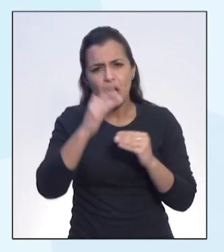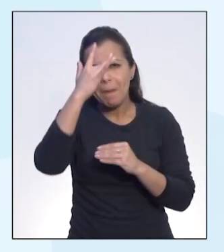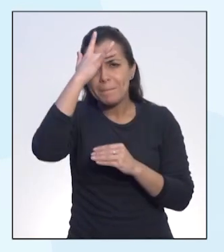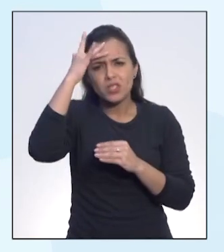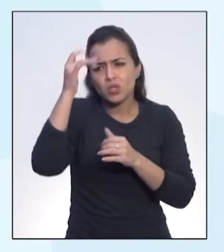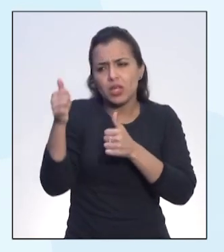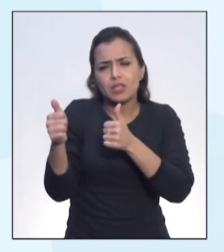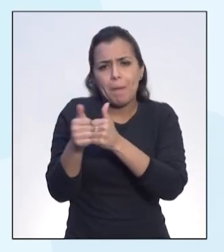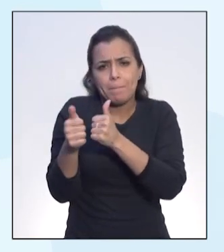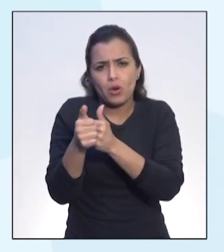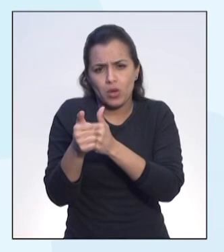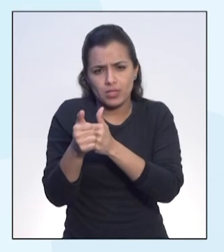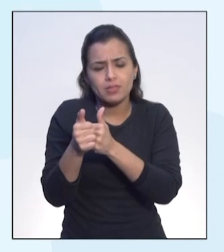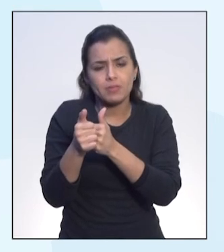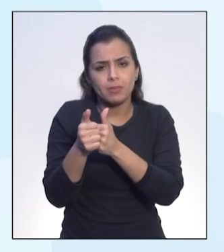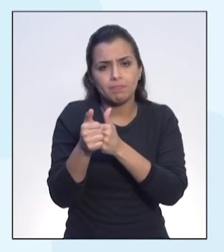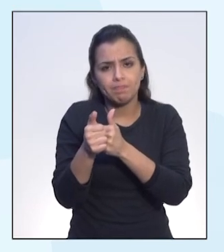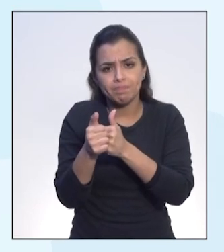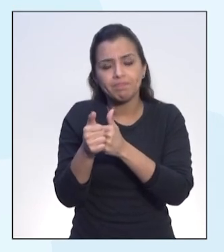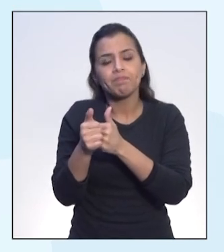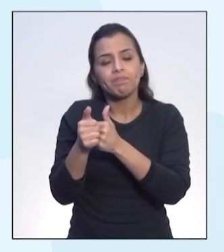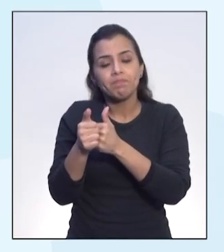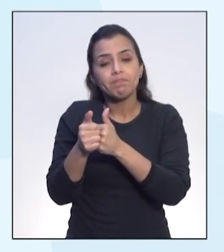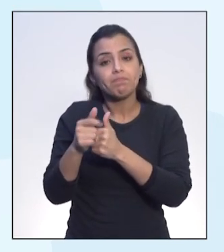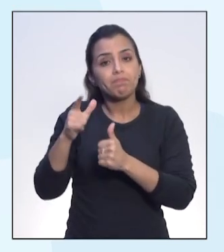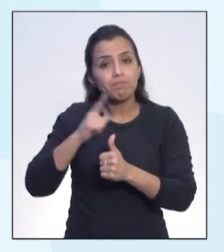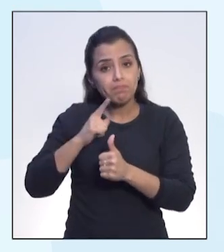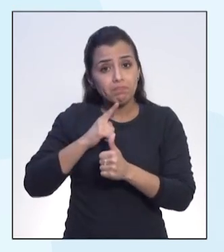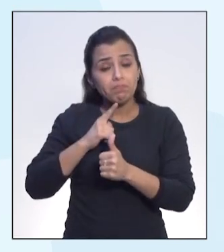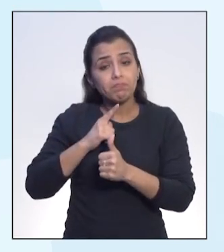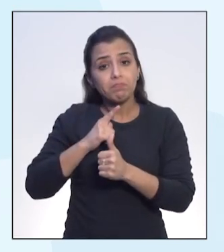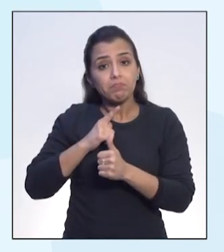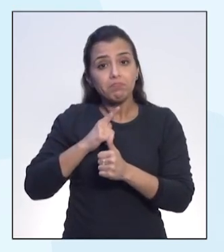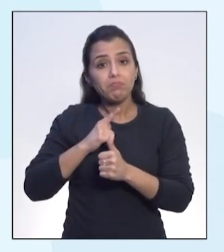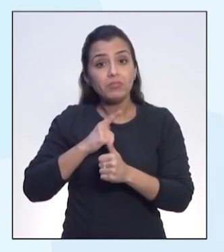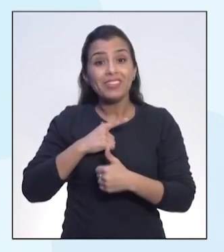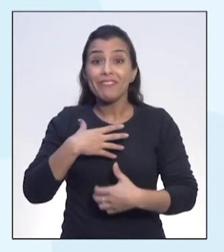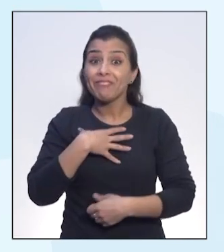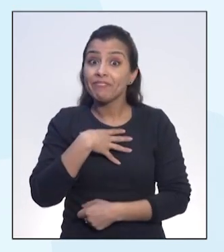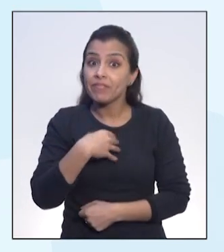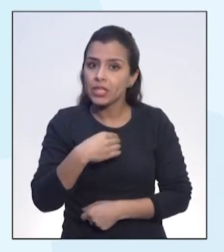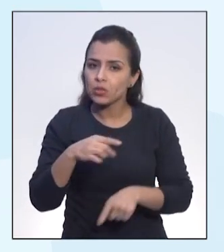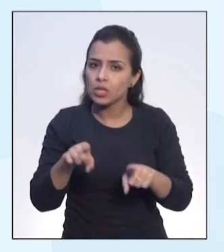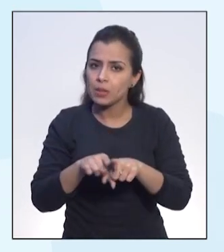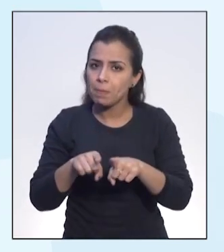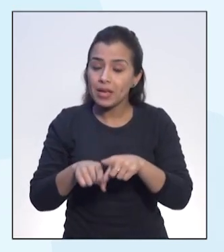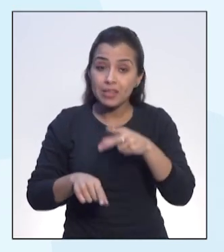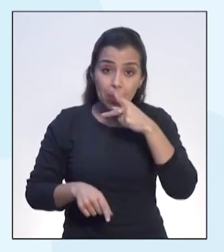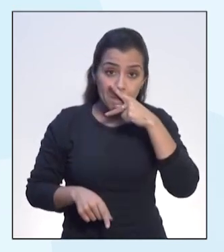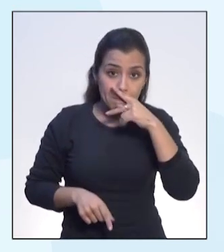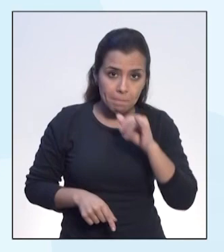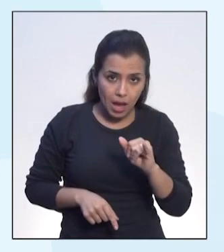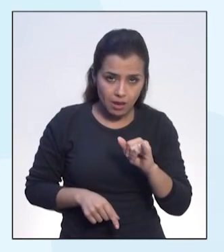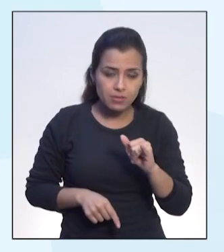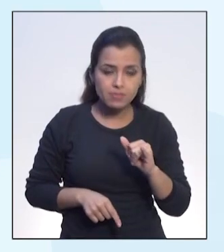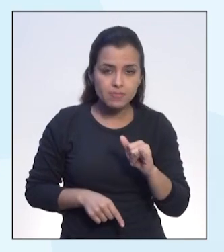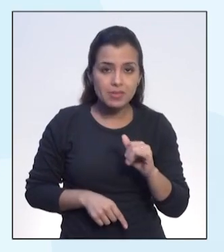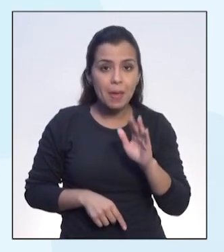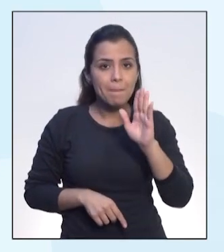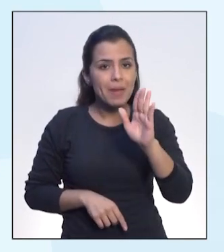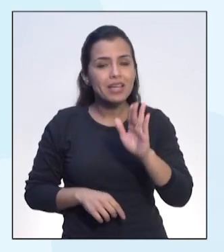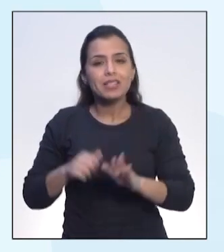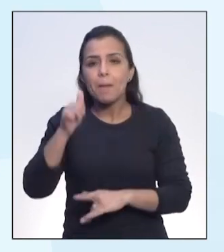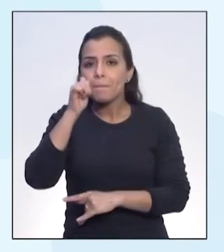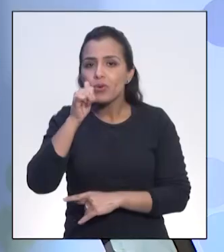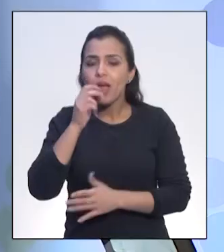estão próximas. Nós também temos referenciais de filhos e de pais, mas, fundamentalmente, as mulheres